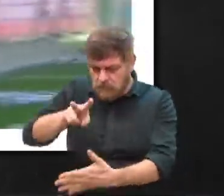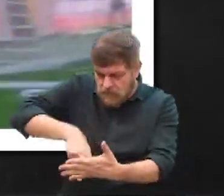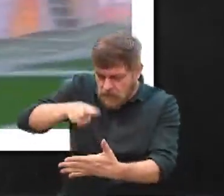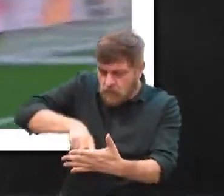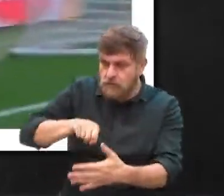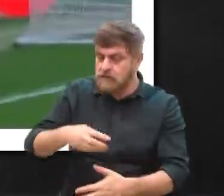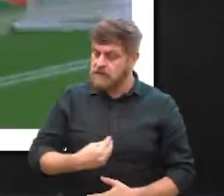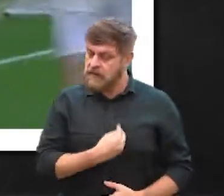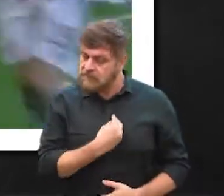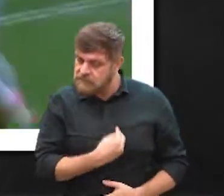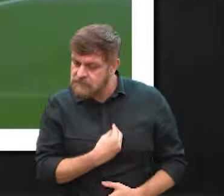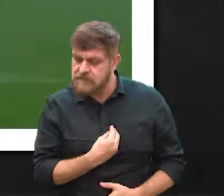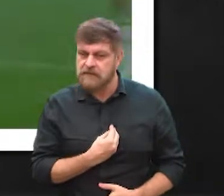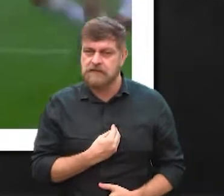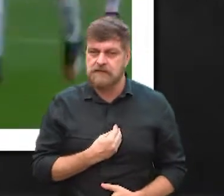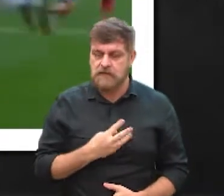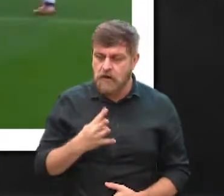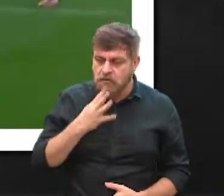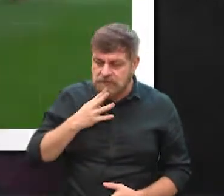sobre ele, vi